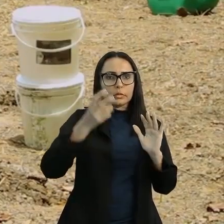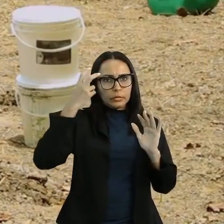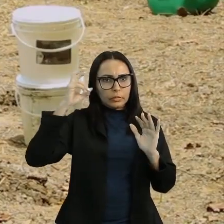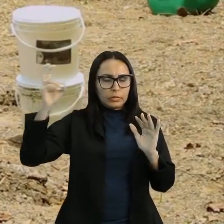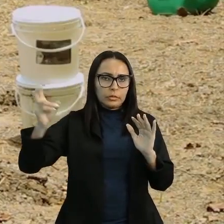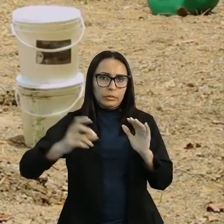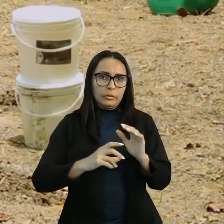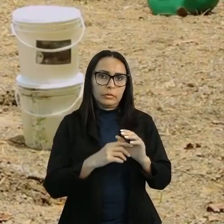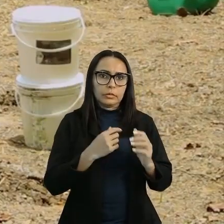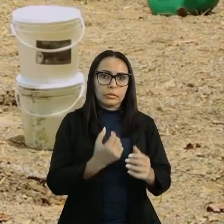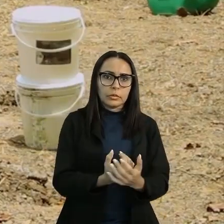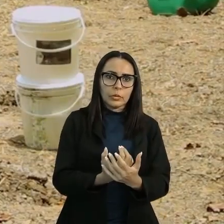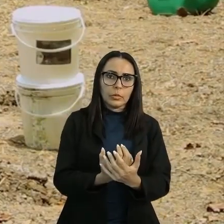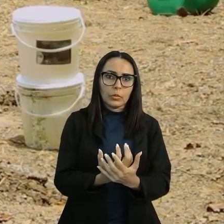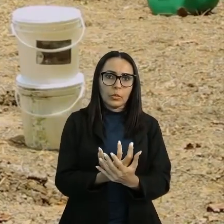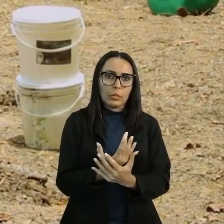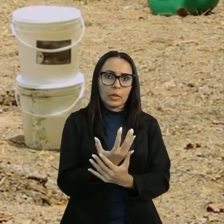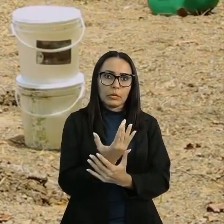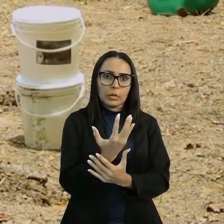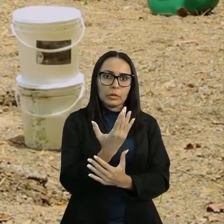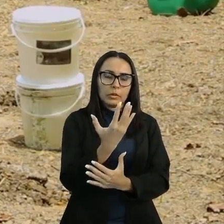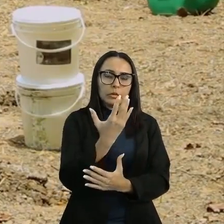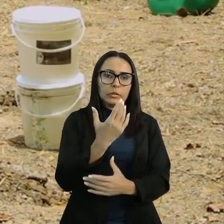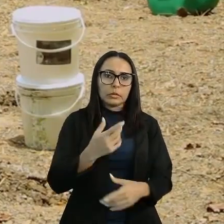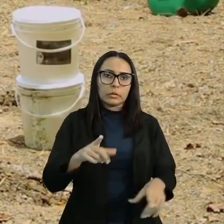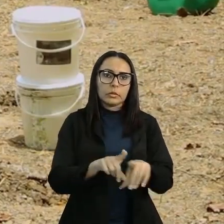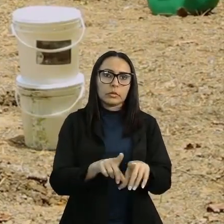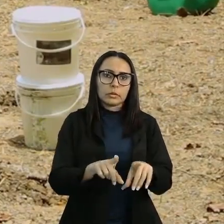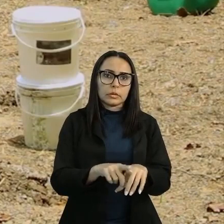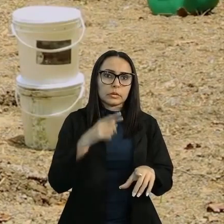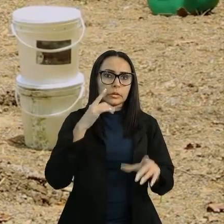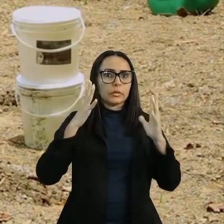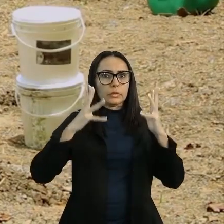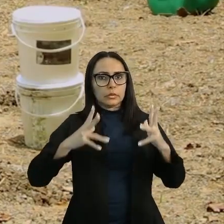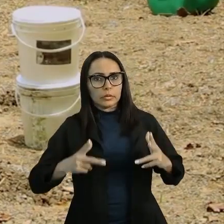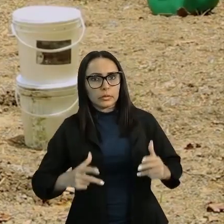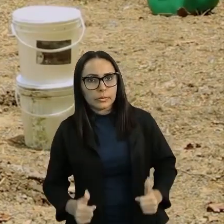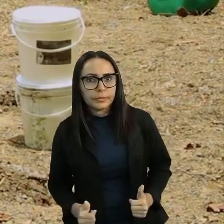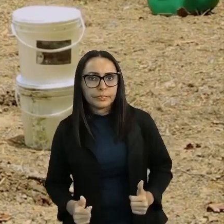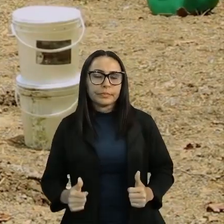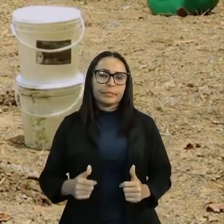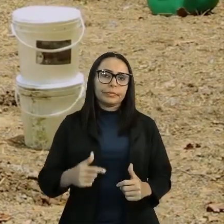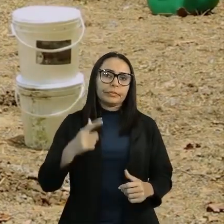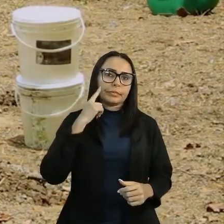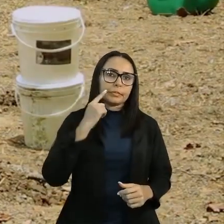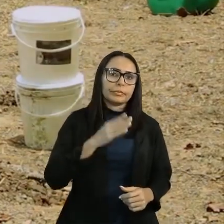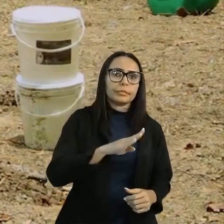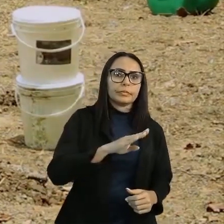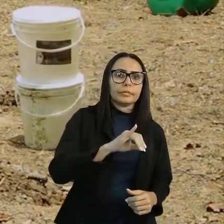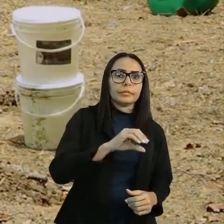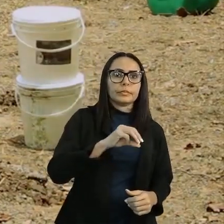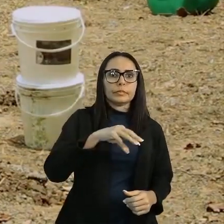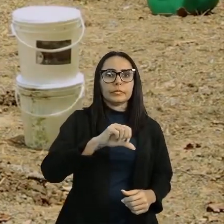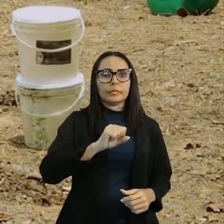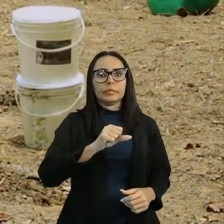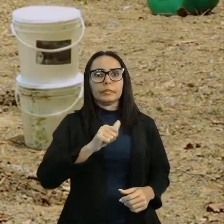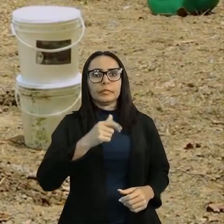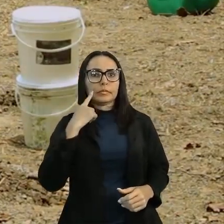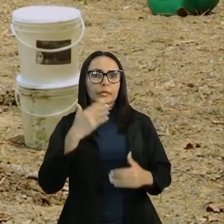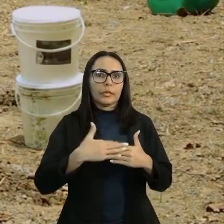é um processo que a gente aplica aqui sim. Inclusive agora, após o inverno, como o inverno aqui são 3 meses de